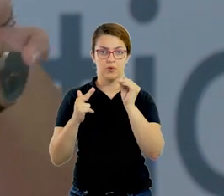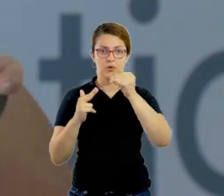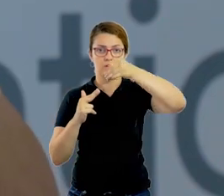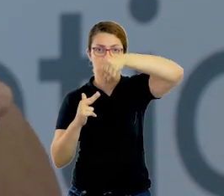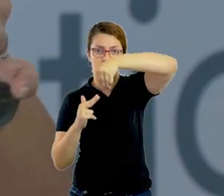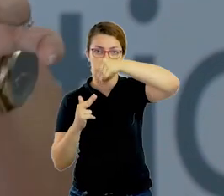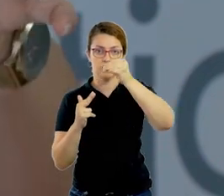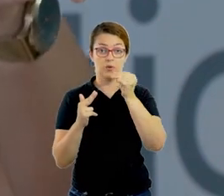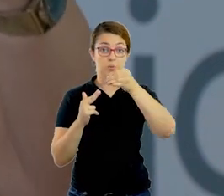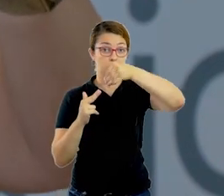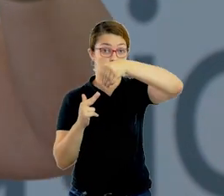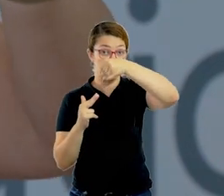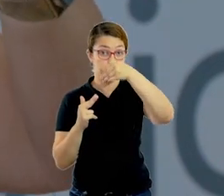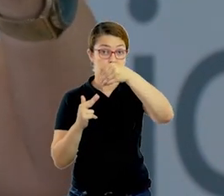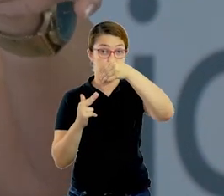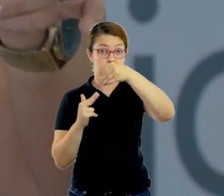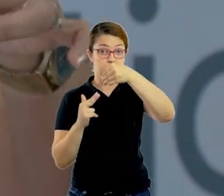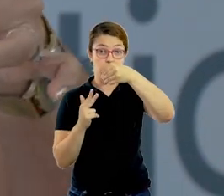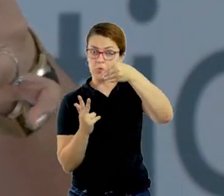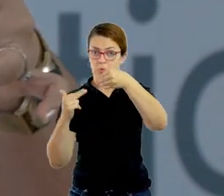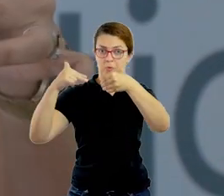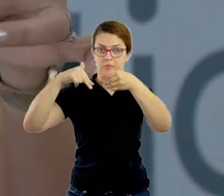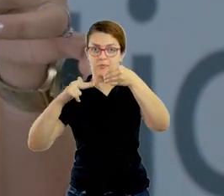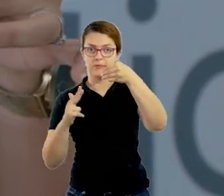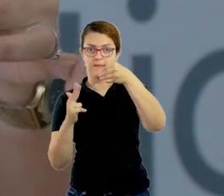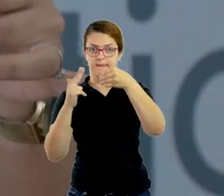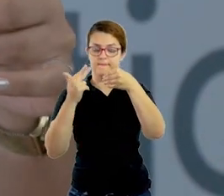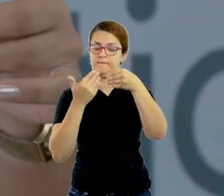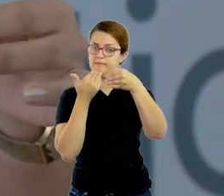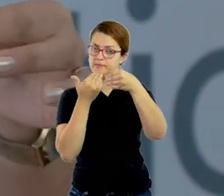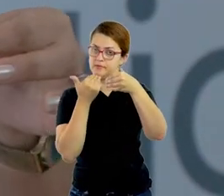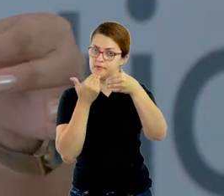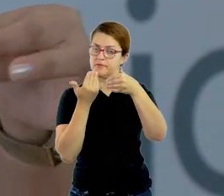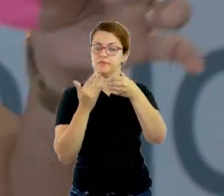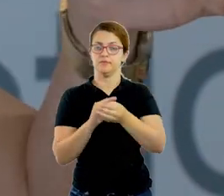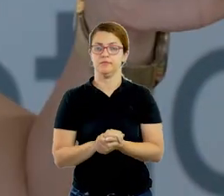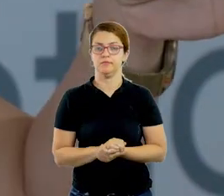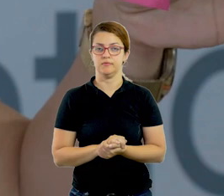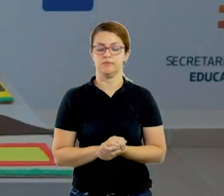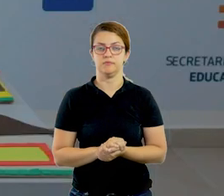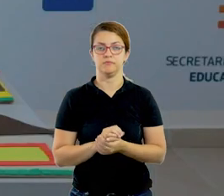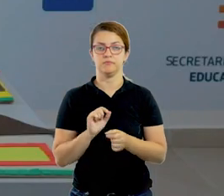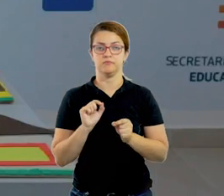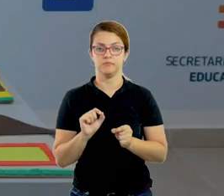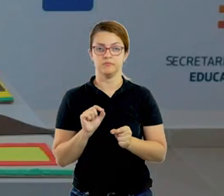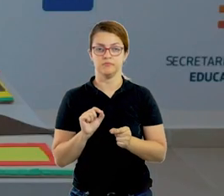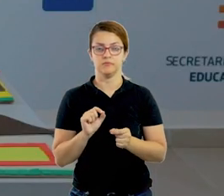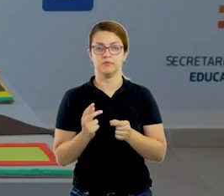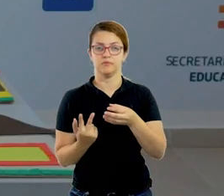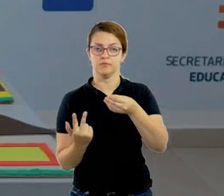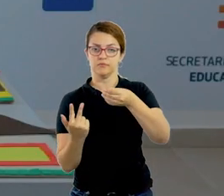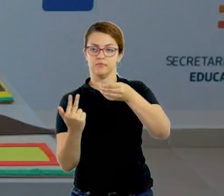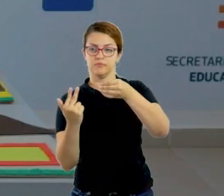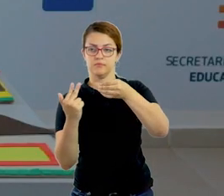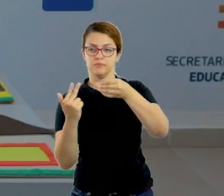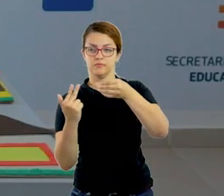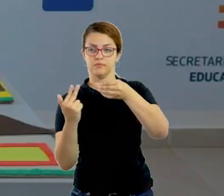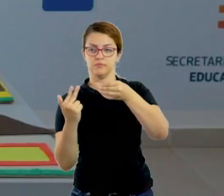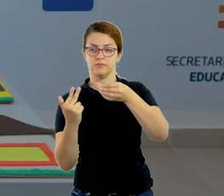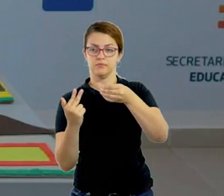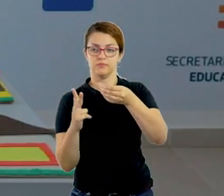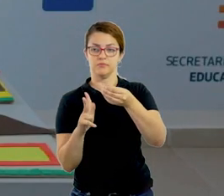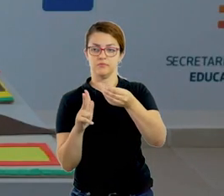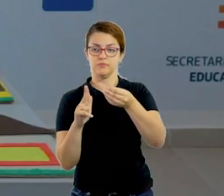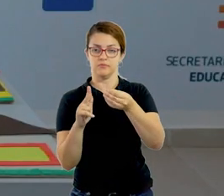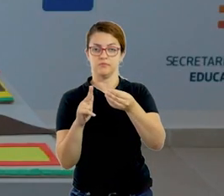é o papel que movimenta, para você não ter dificuldade, tá bem? No caso aqui, o que a gente vai cortar? Nós vamos cortar